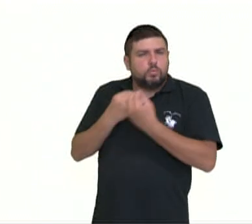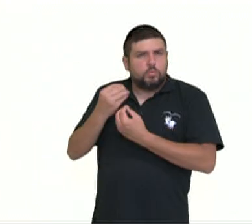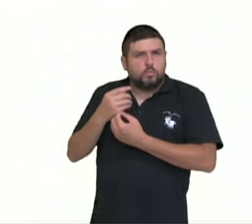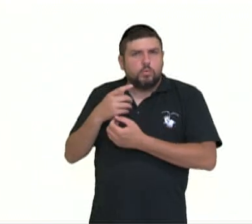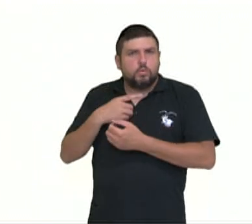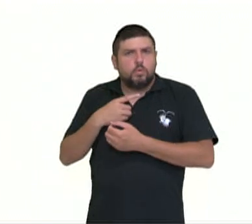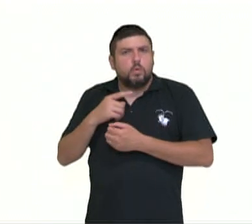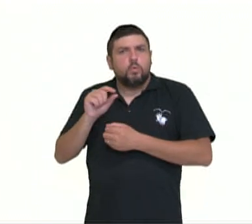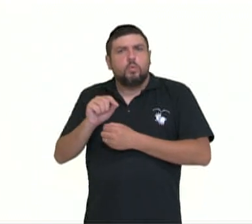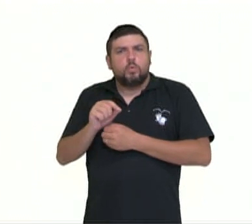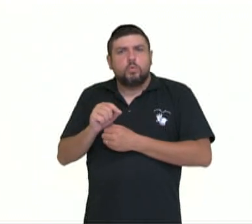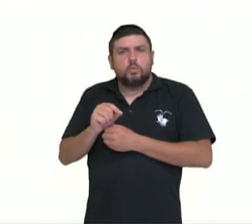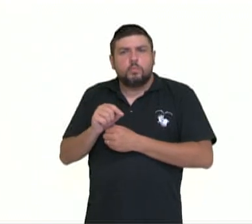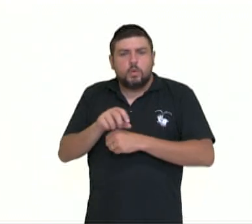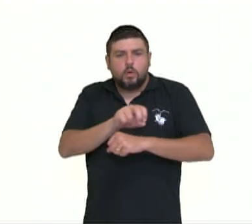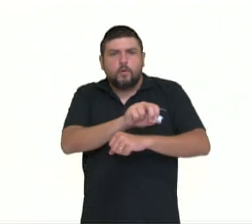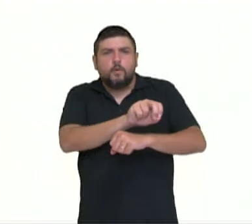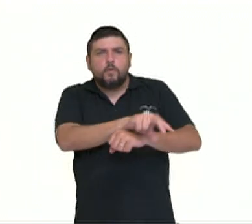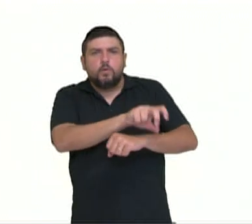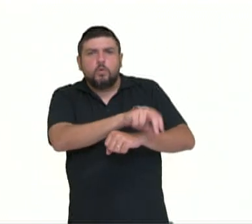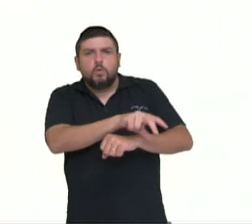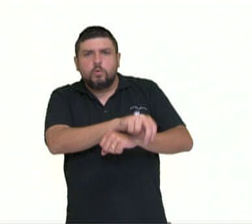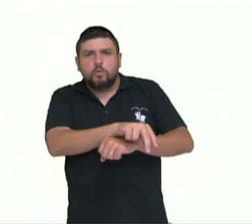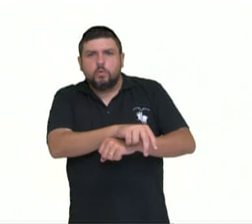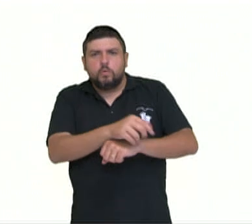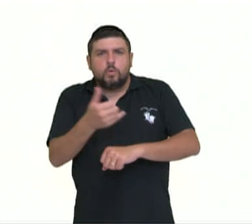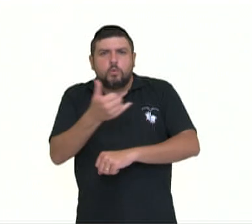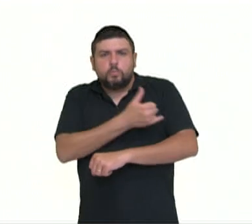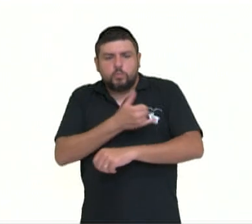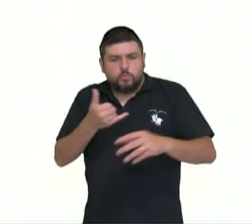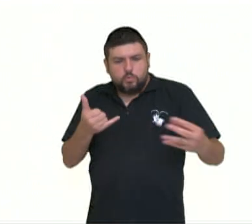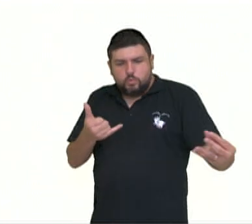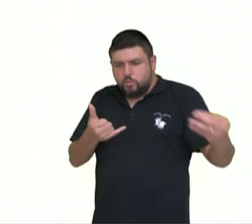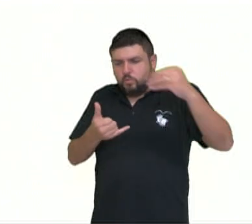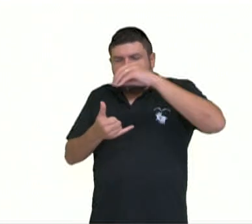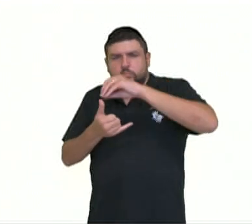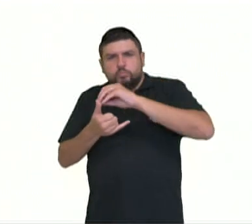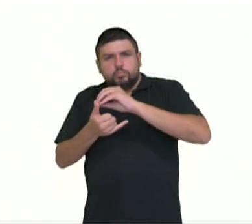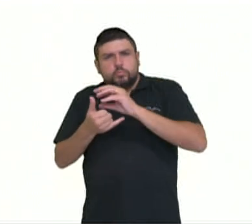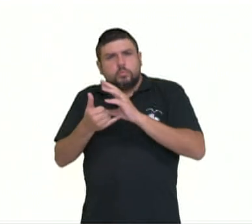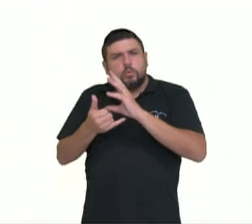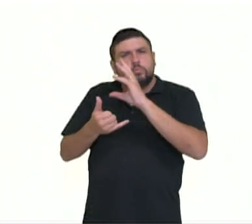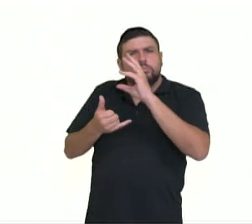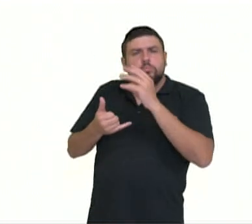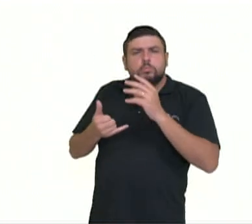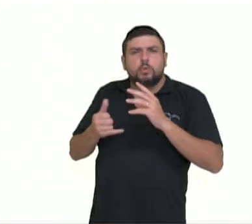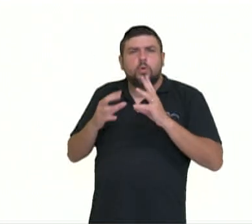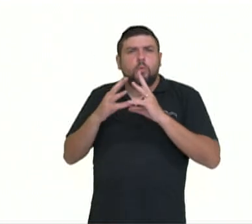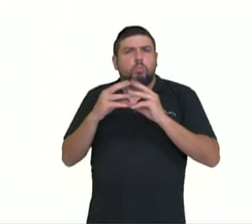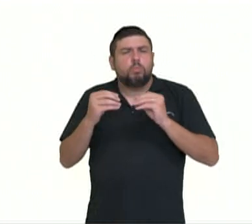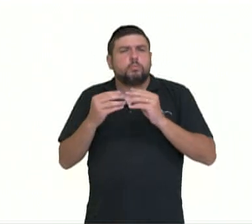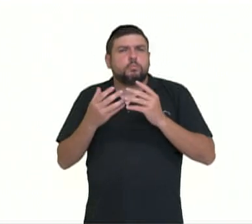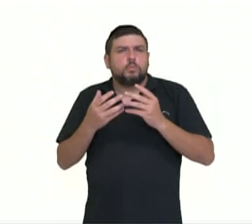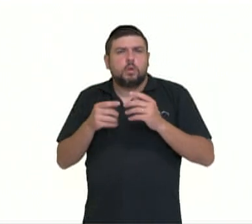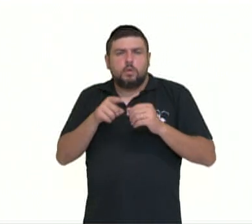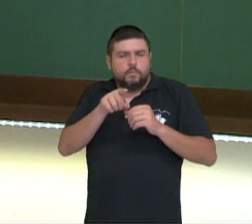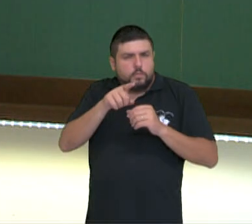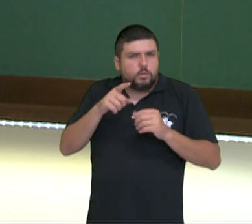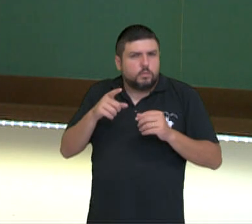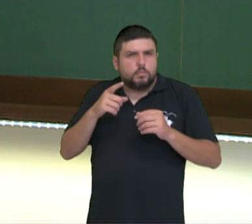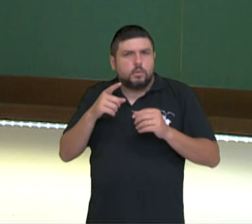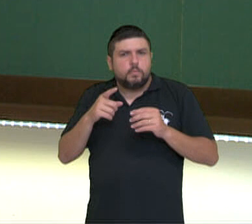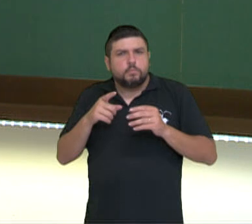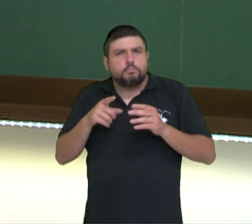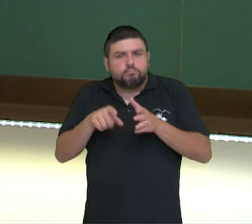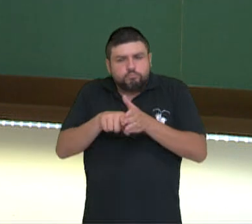do vírus atenuado ou de material genético recombinante. Tá? Então, se quiser ver um pouquinho mais sobre